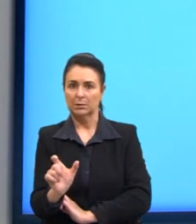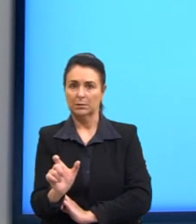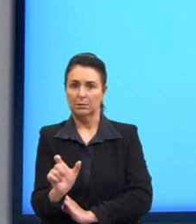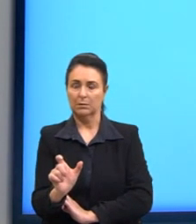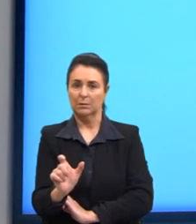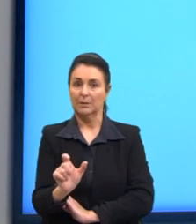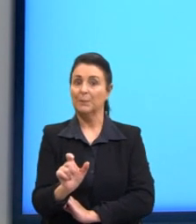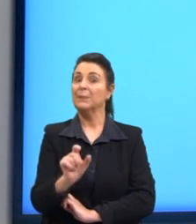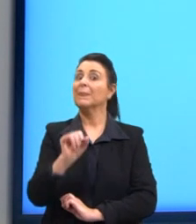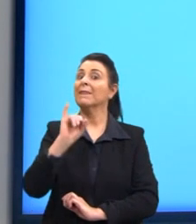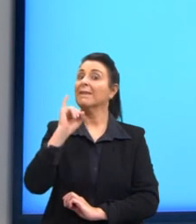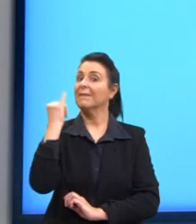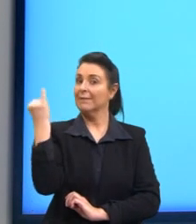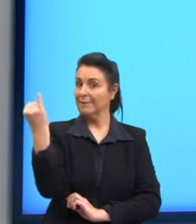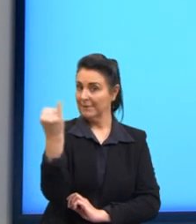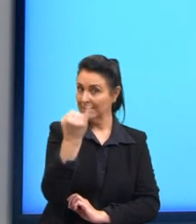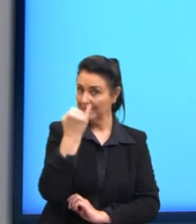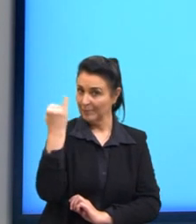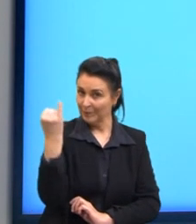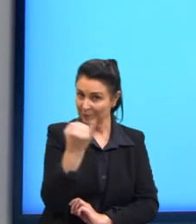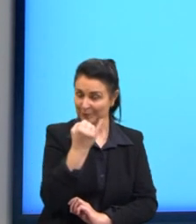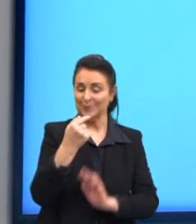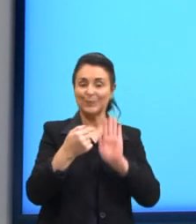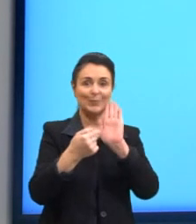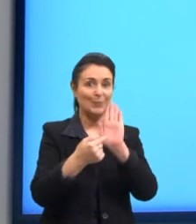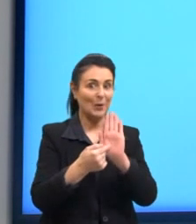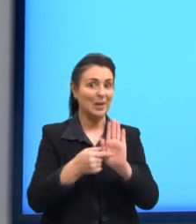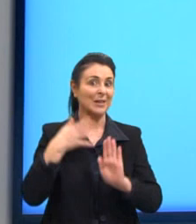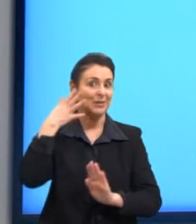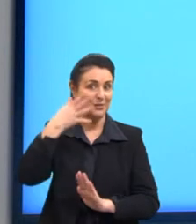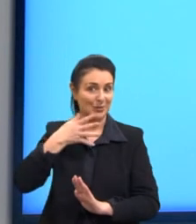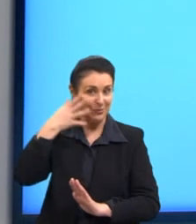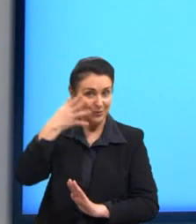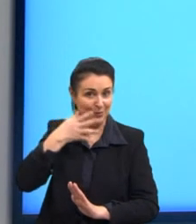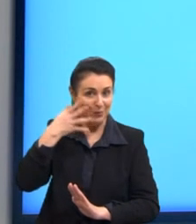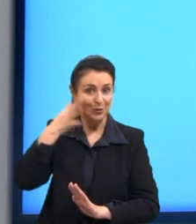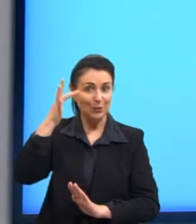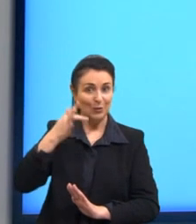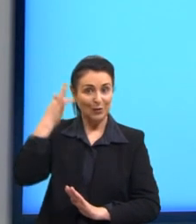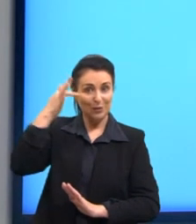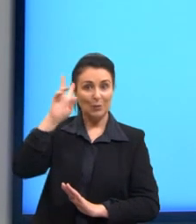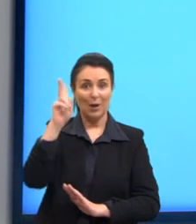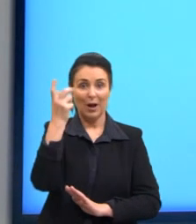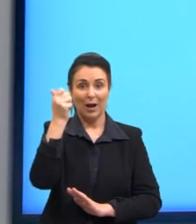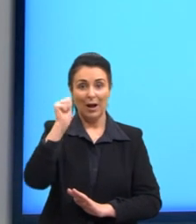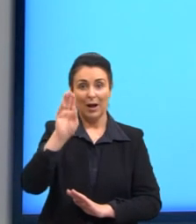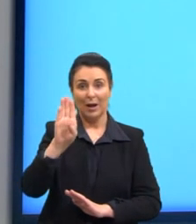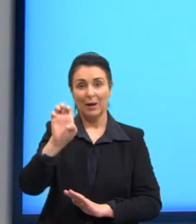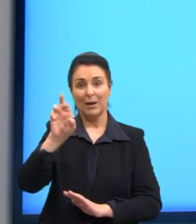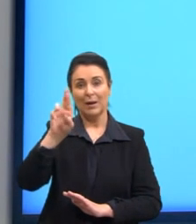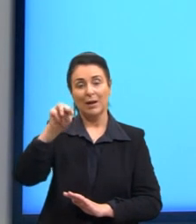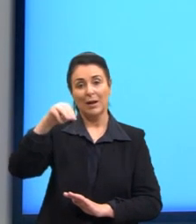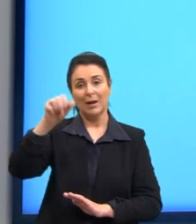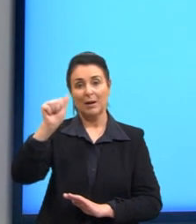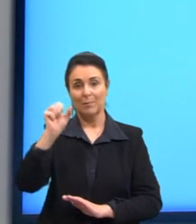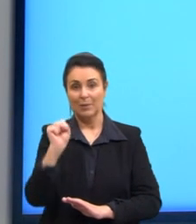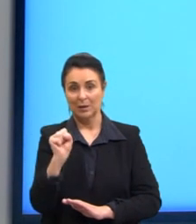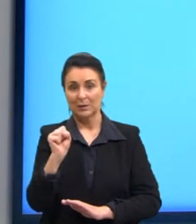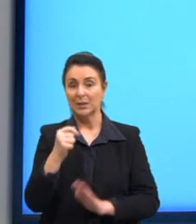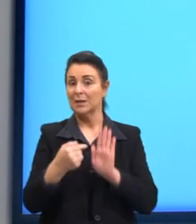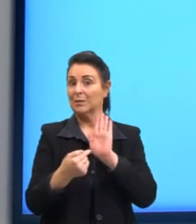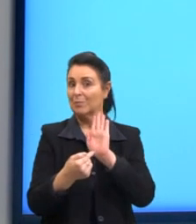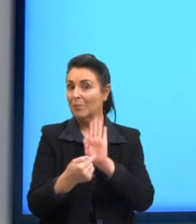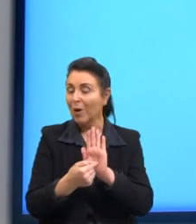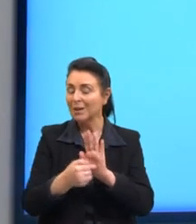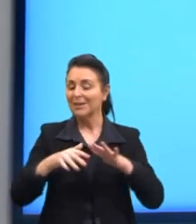pertinente traseiro discurso do filósofo e o Réver mas no qual ele conceitua a ação comunicativa